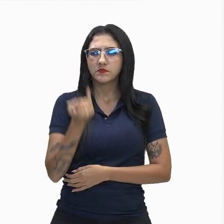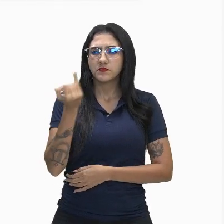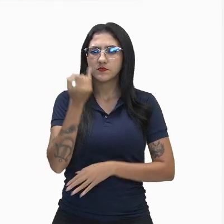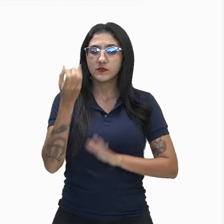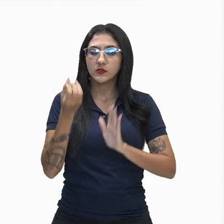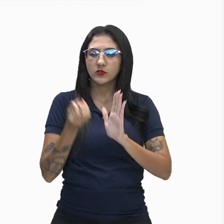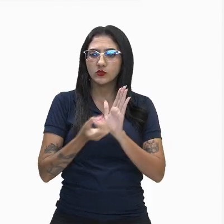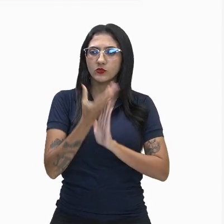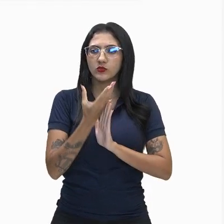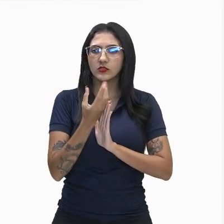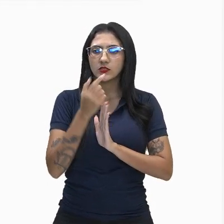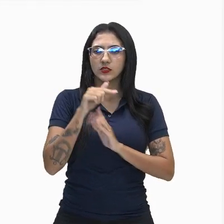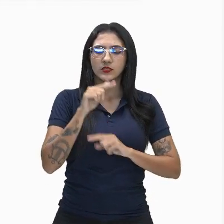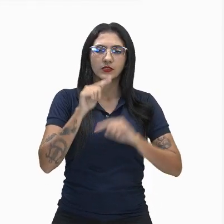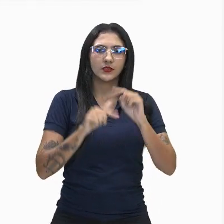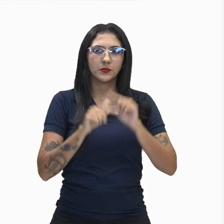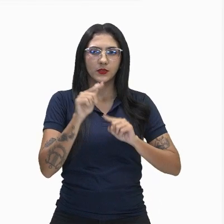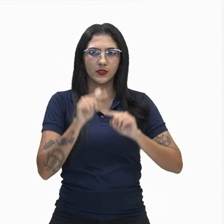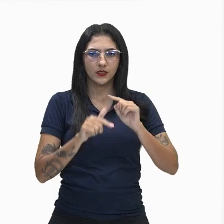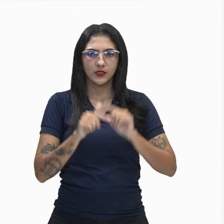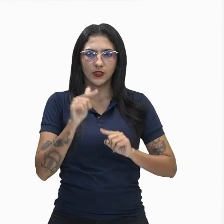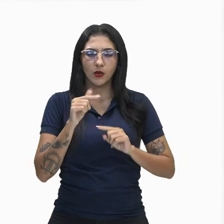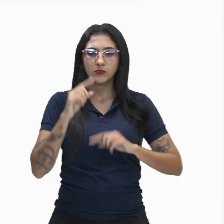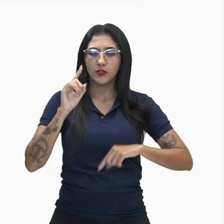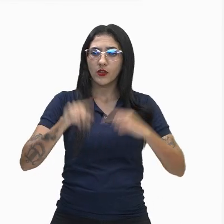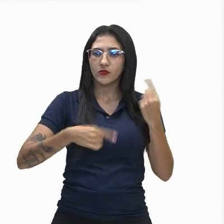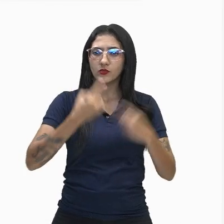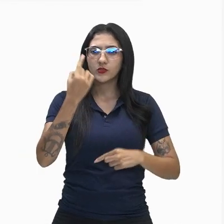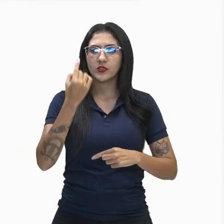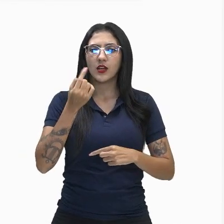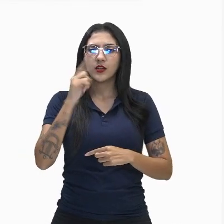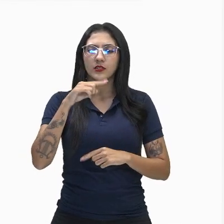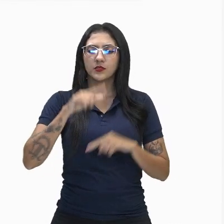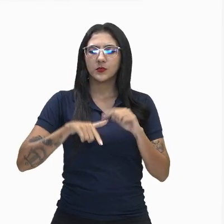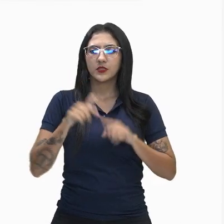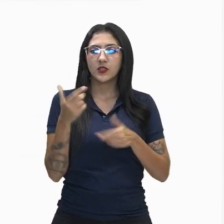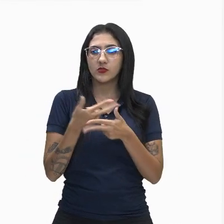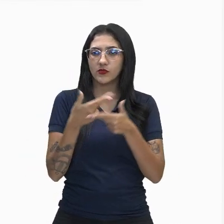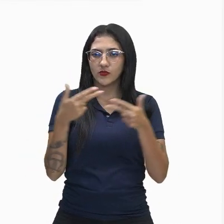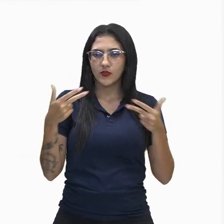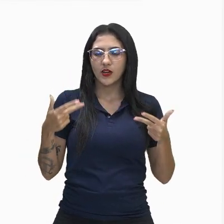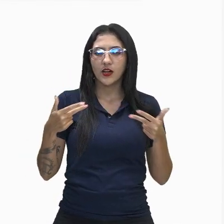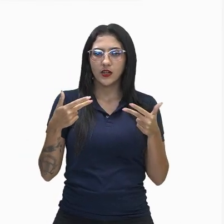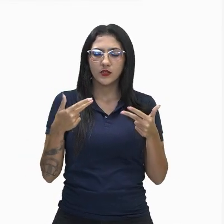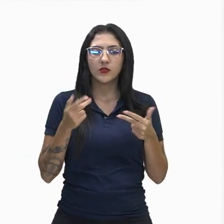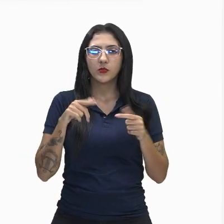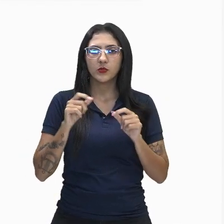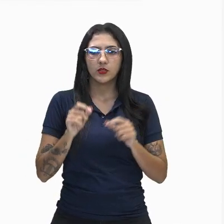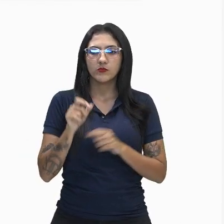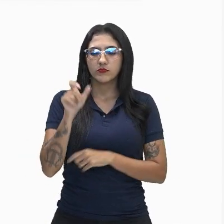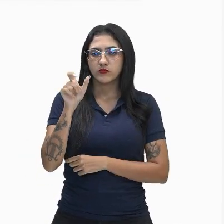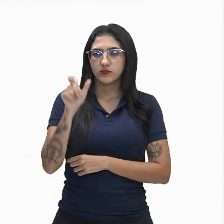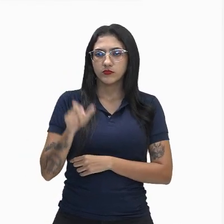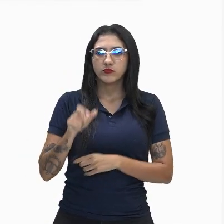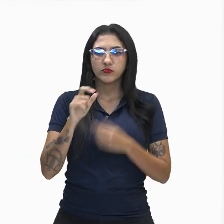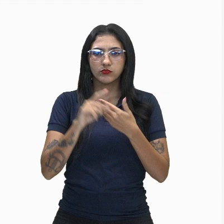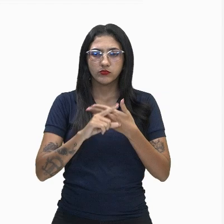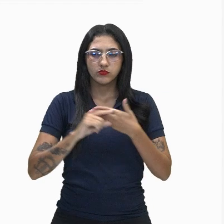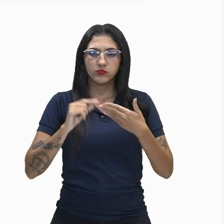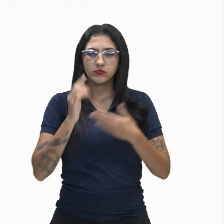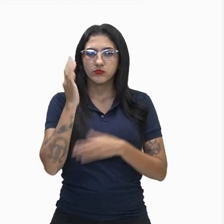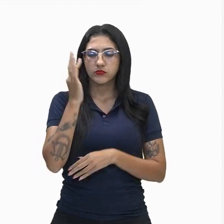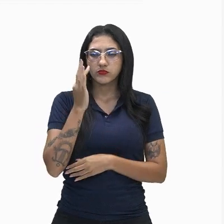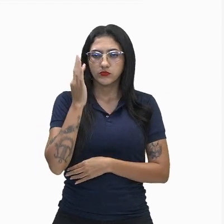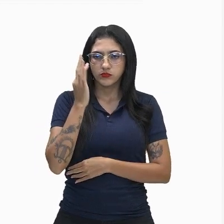revolucionaram as máquinas que realizam movimento é Nicolau August